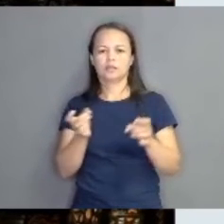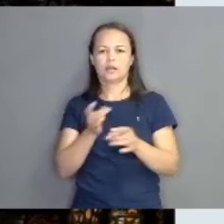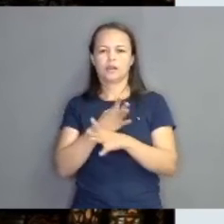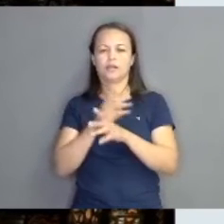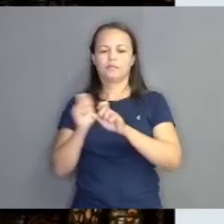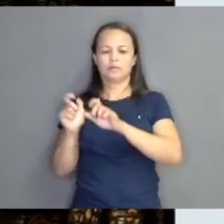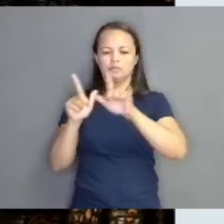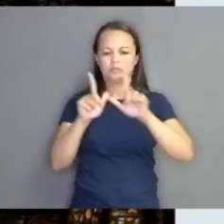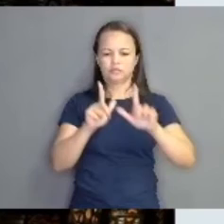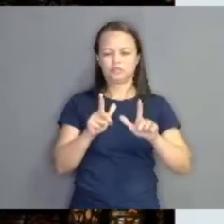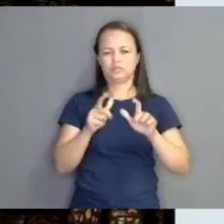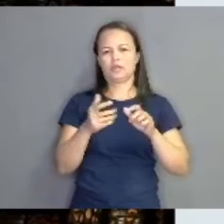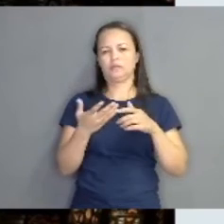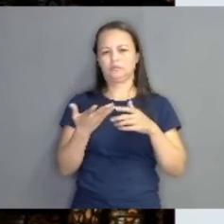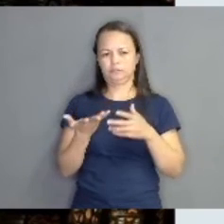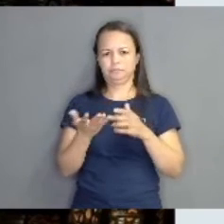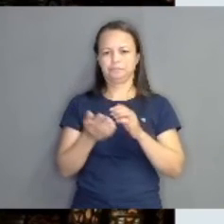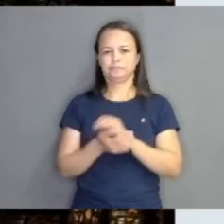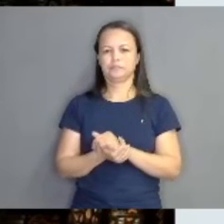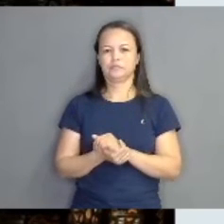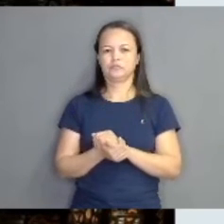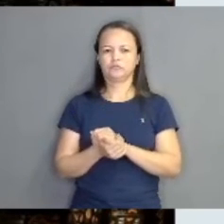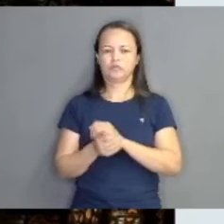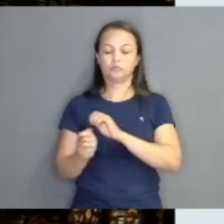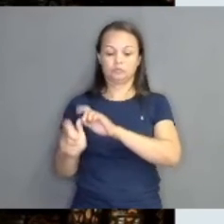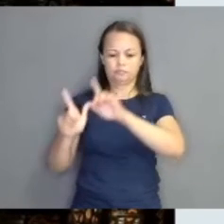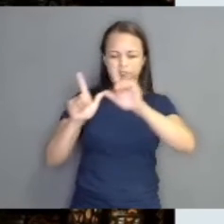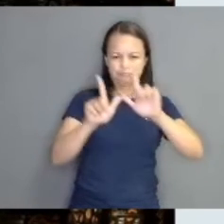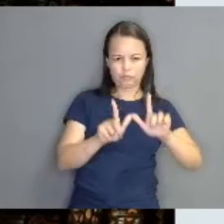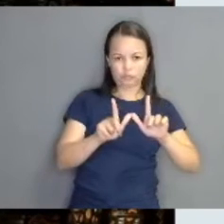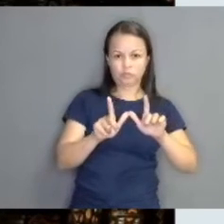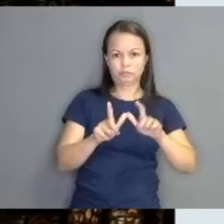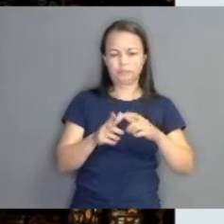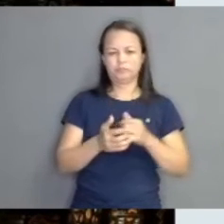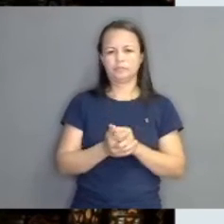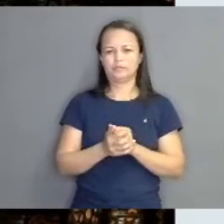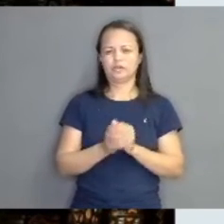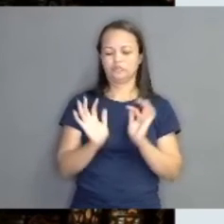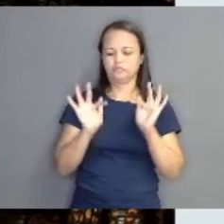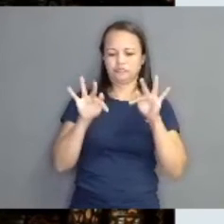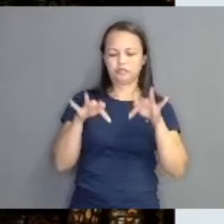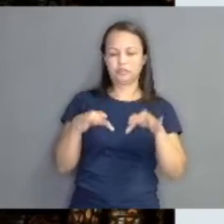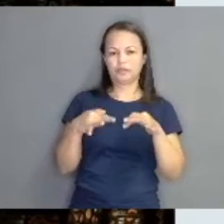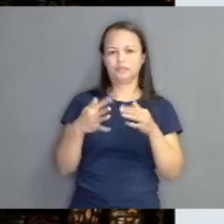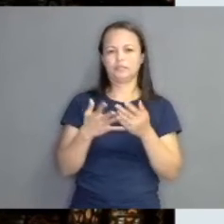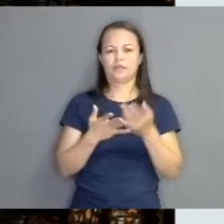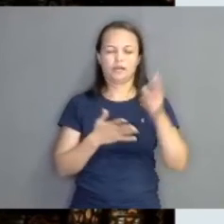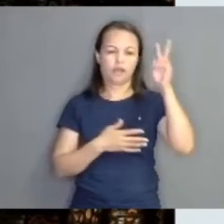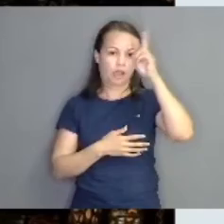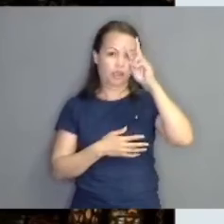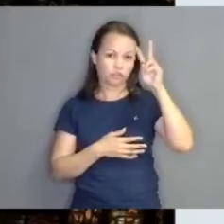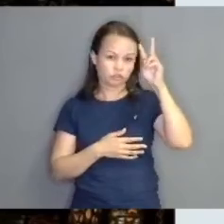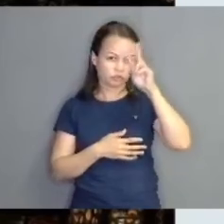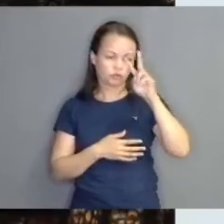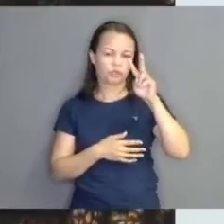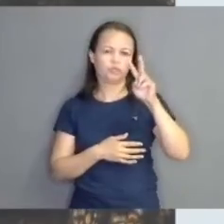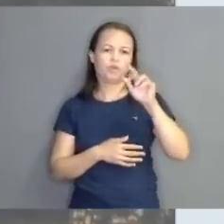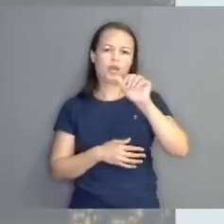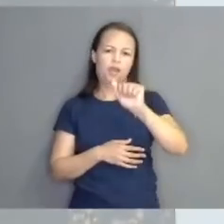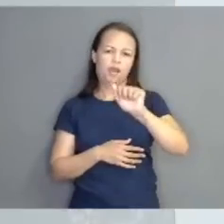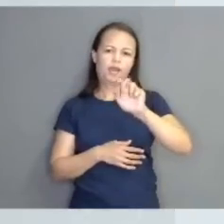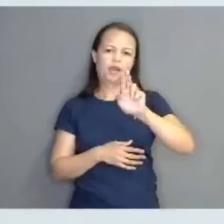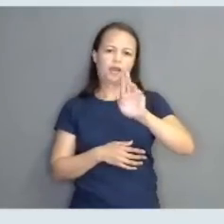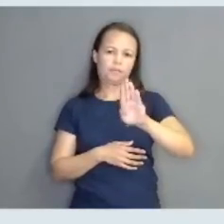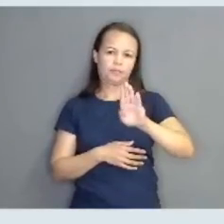Vamos passar para o próximo aí, para a gente finalizar a história do absolutismo lá